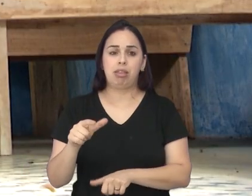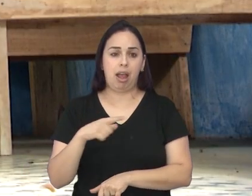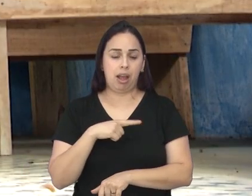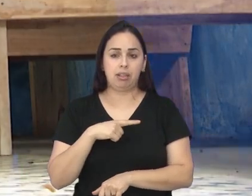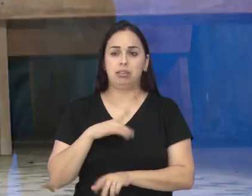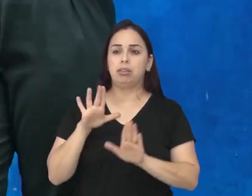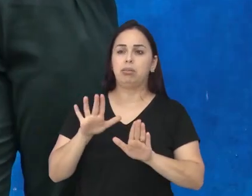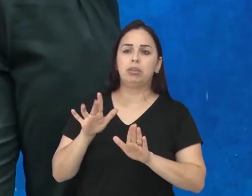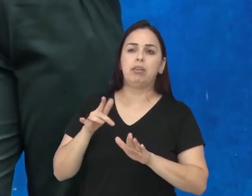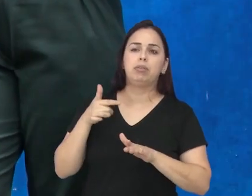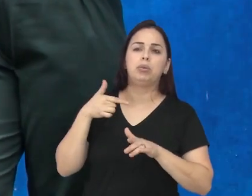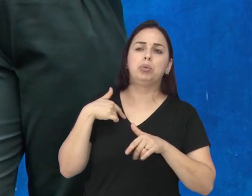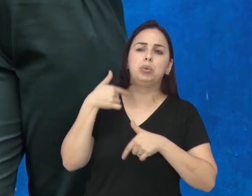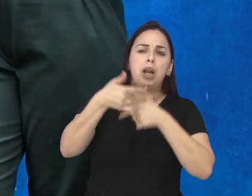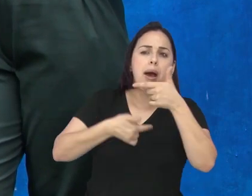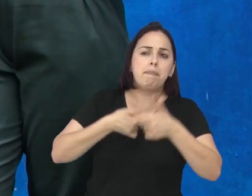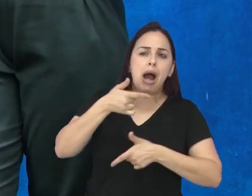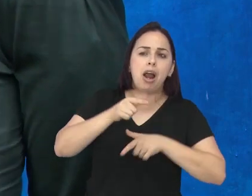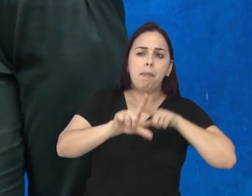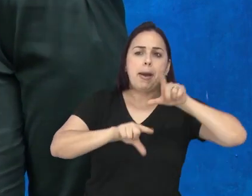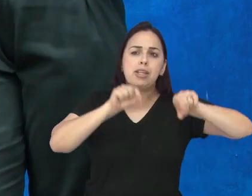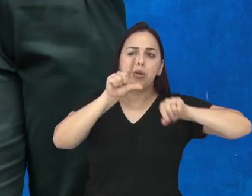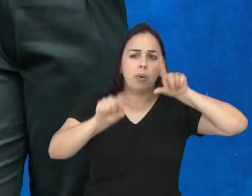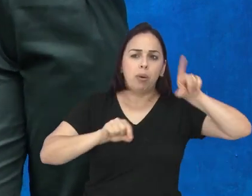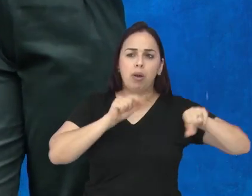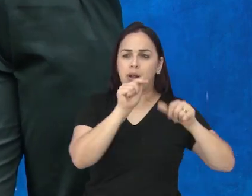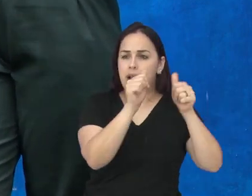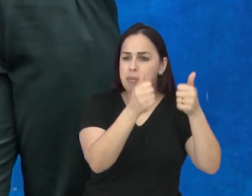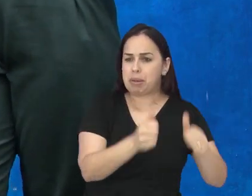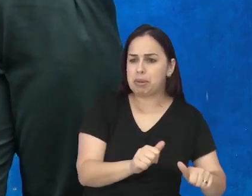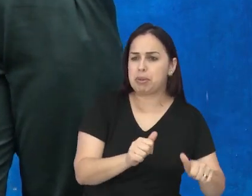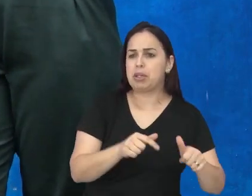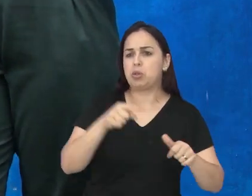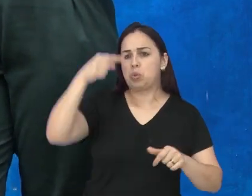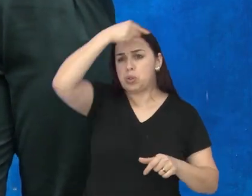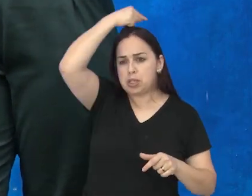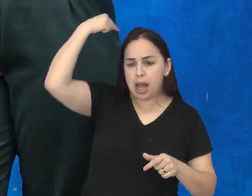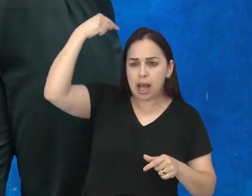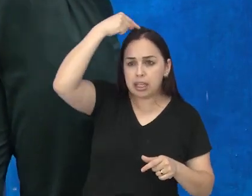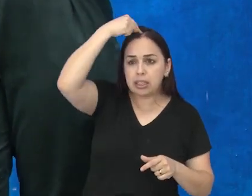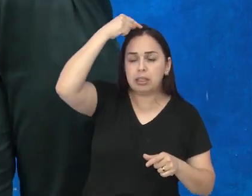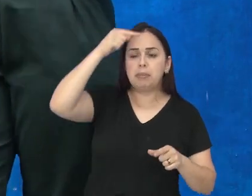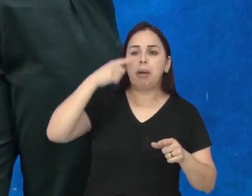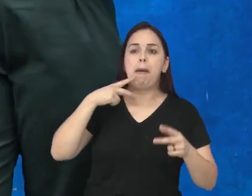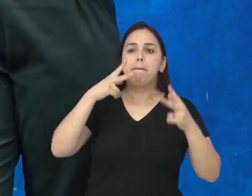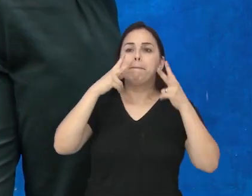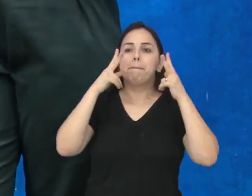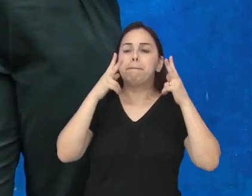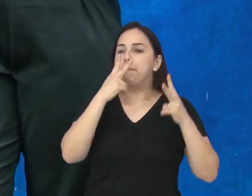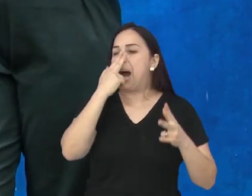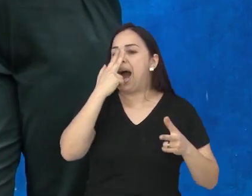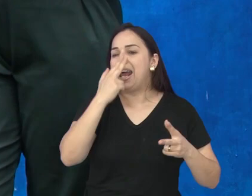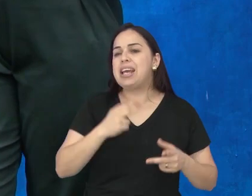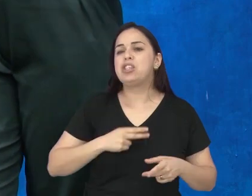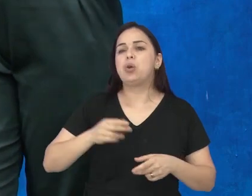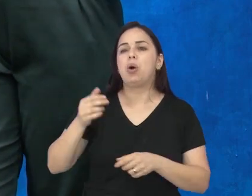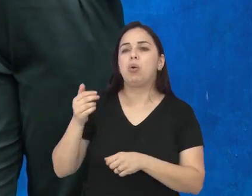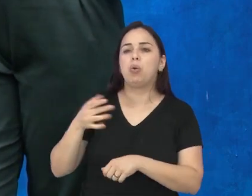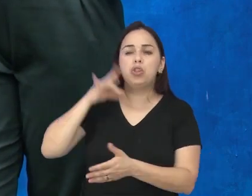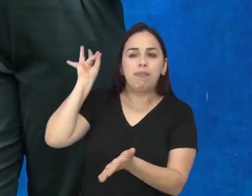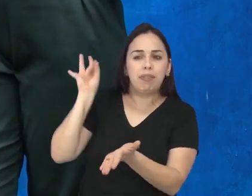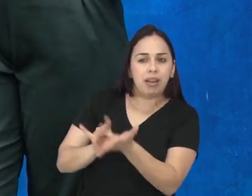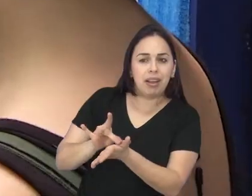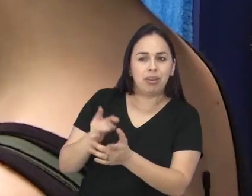todo um trabalho, não teve? Para escolher as imagens dos santos, para se parecer com o original. Conta um pouquinho disso. Todo